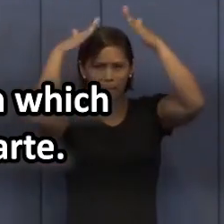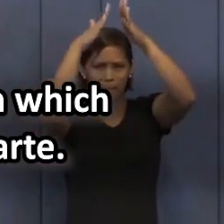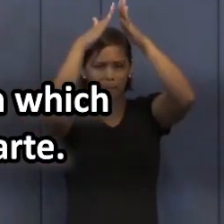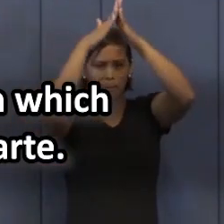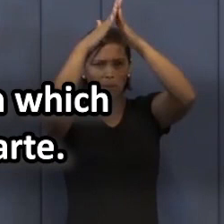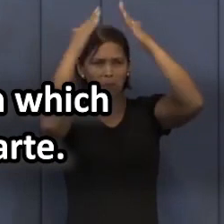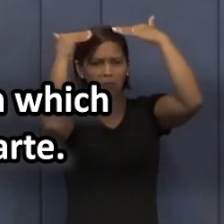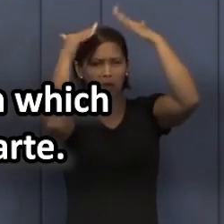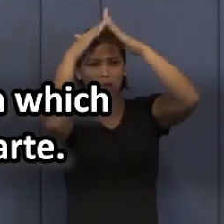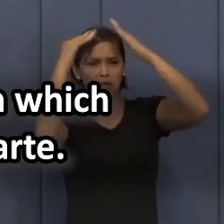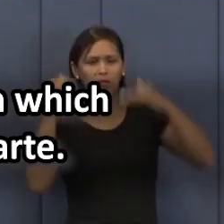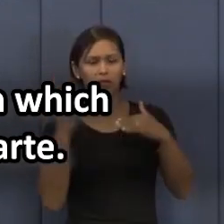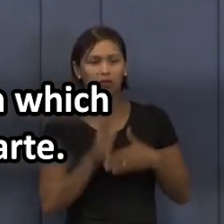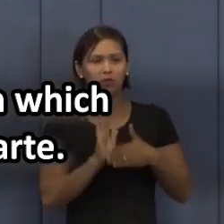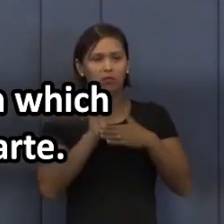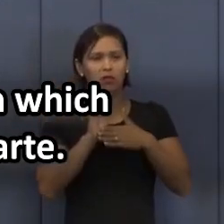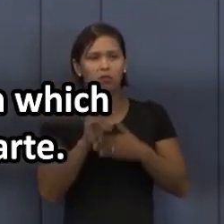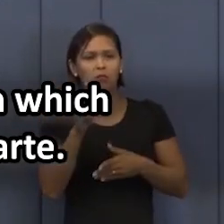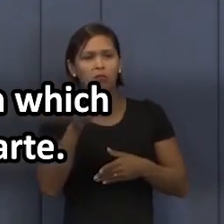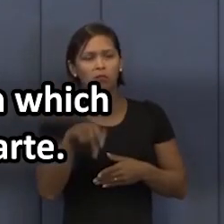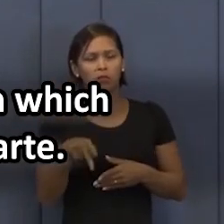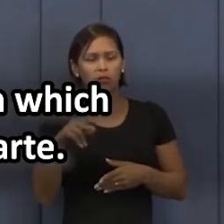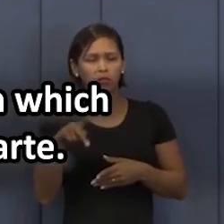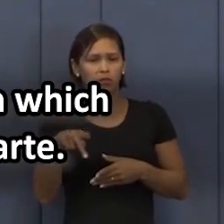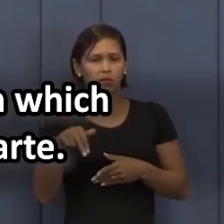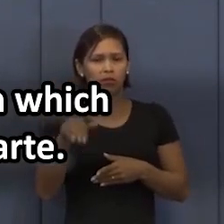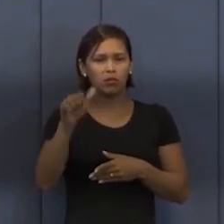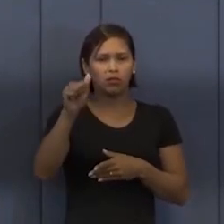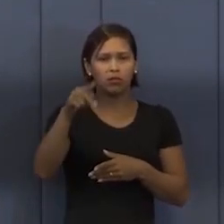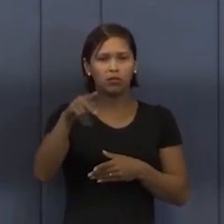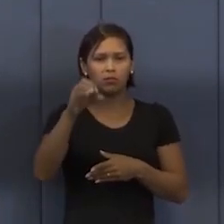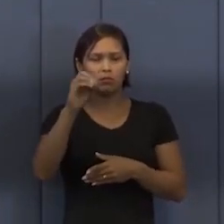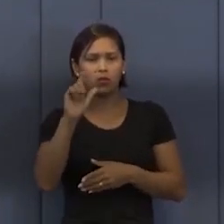está se inclinando para Napoleão Bonaparte.